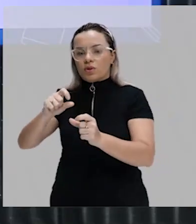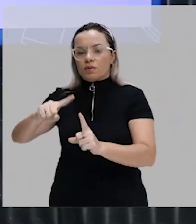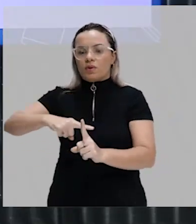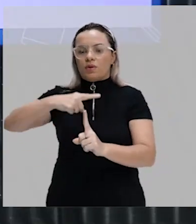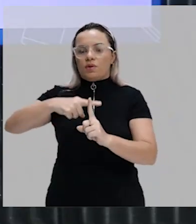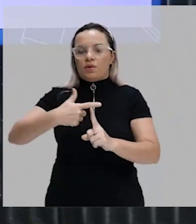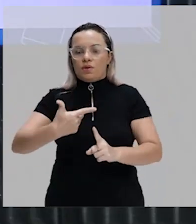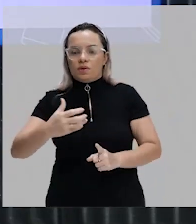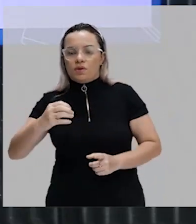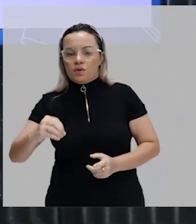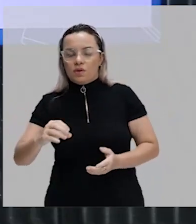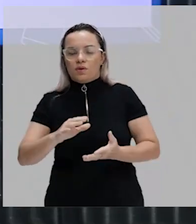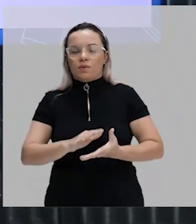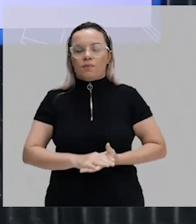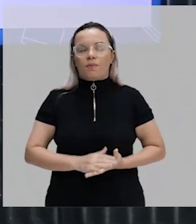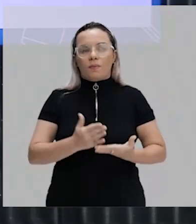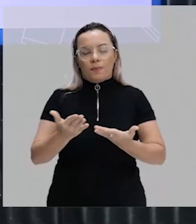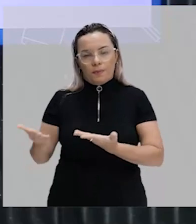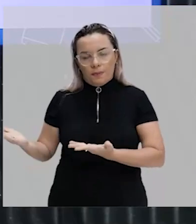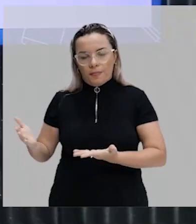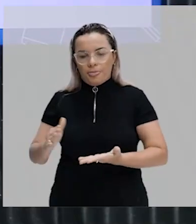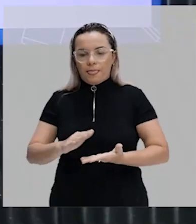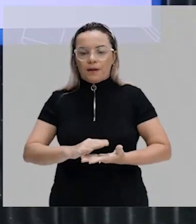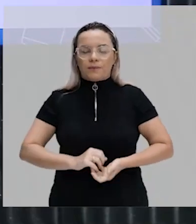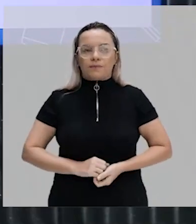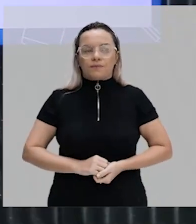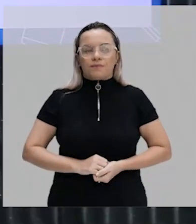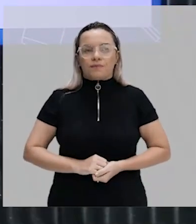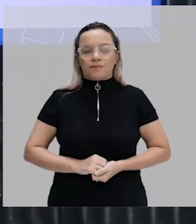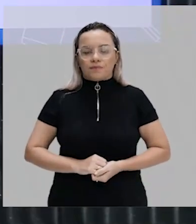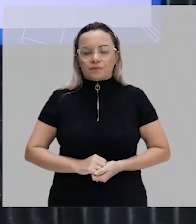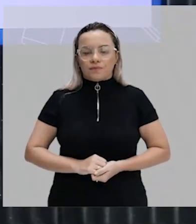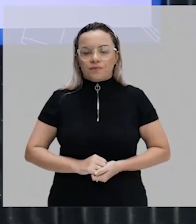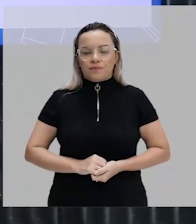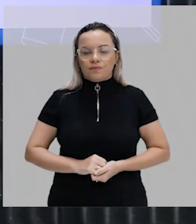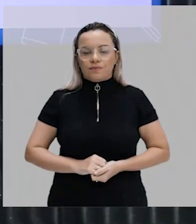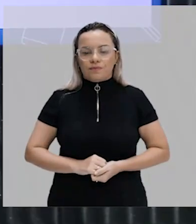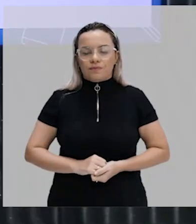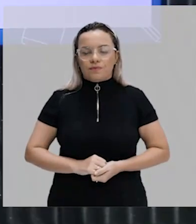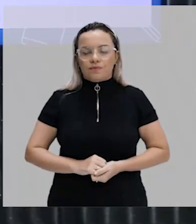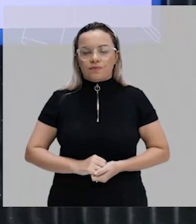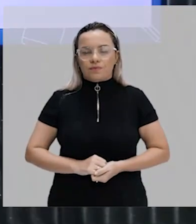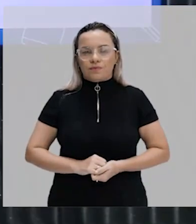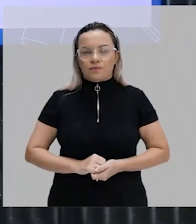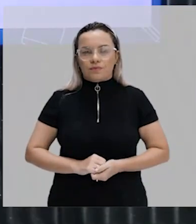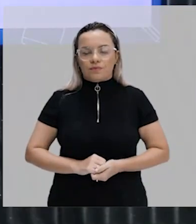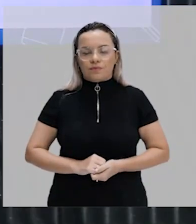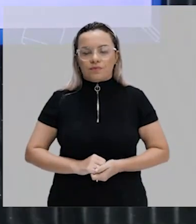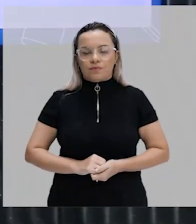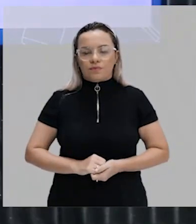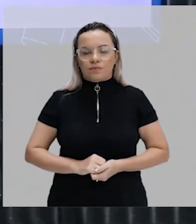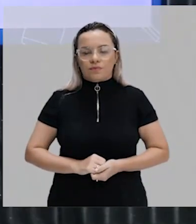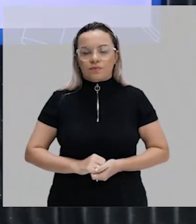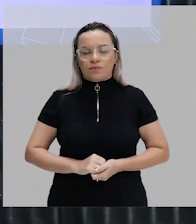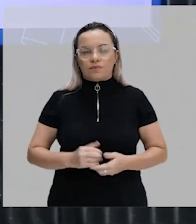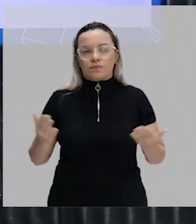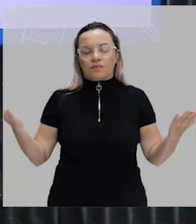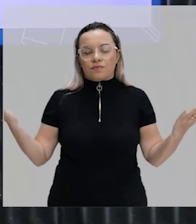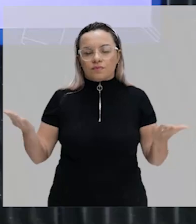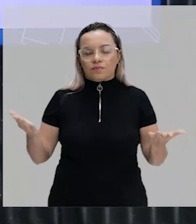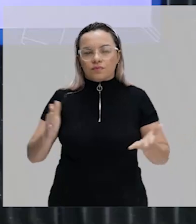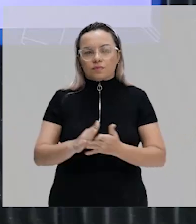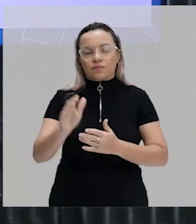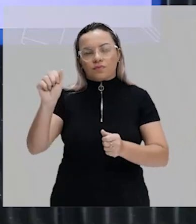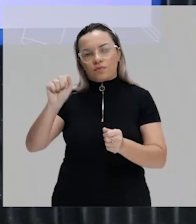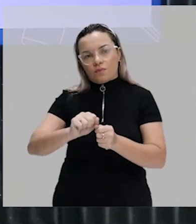já estava lá, permaneceu, e o menos 20 mudou de membro, mudou de sinal, ficou lá, então, mais 20. E agora? Agora eu